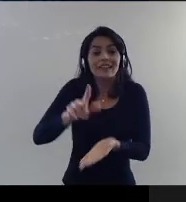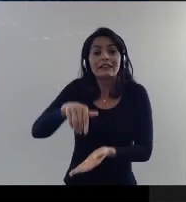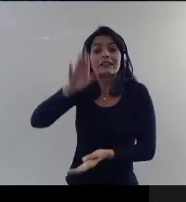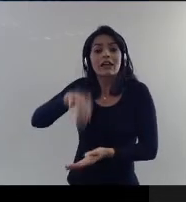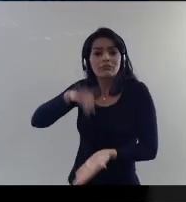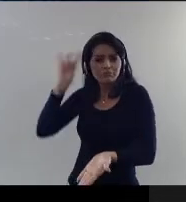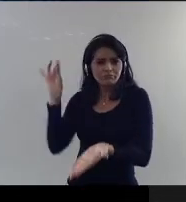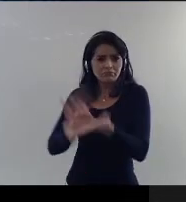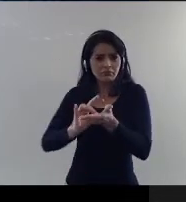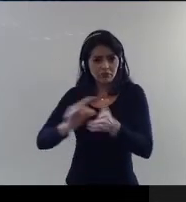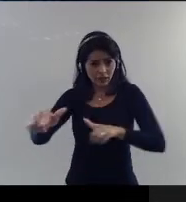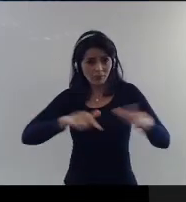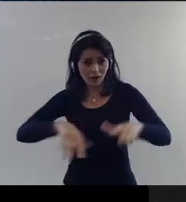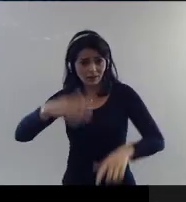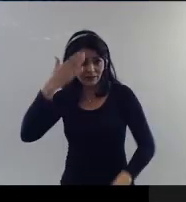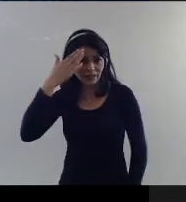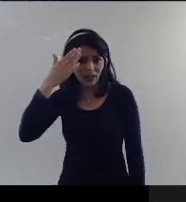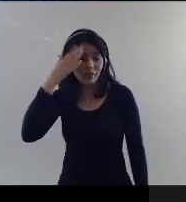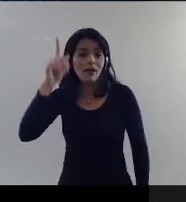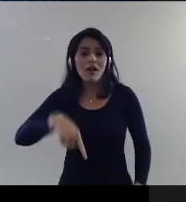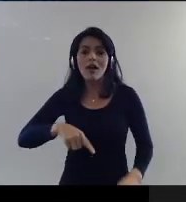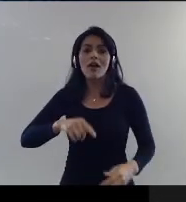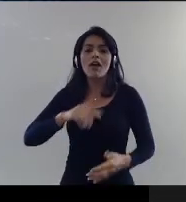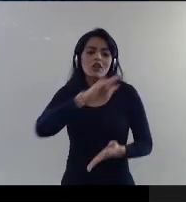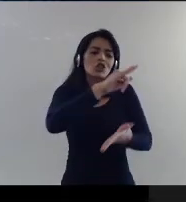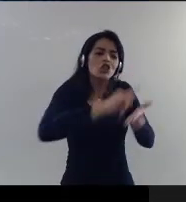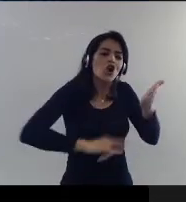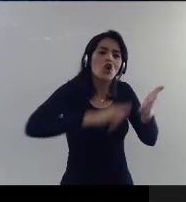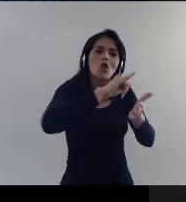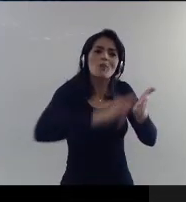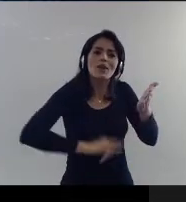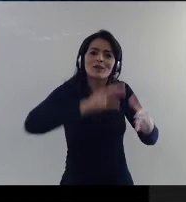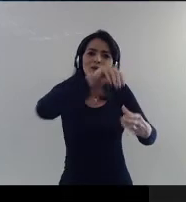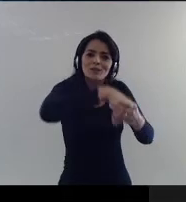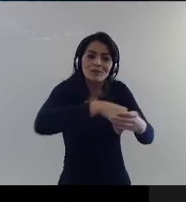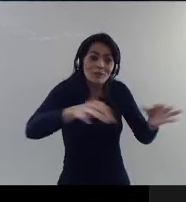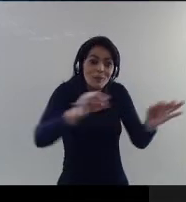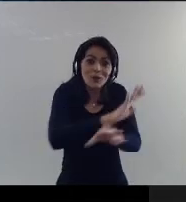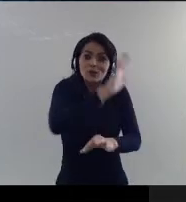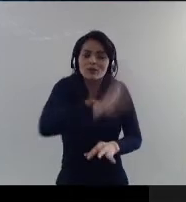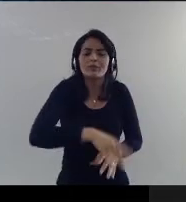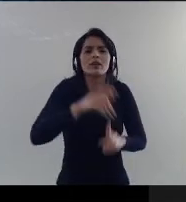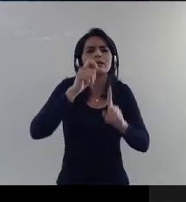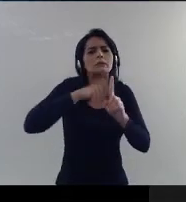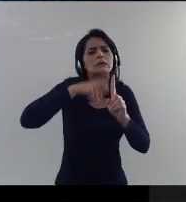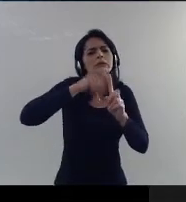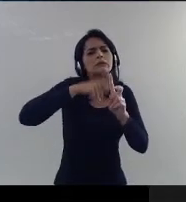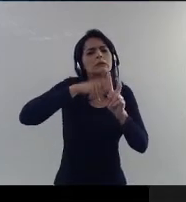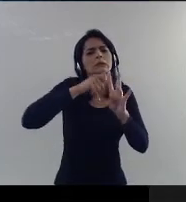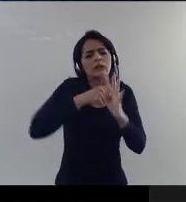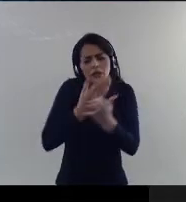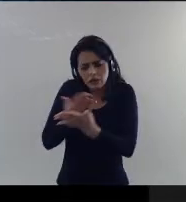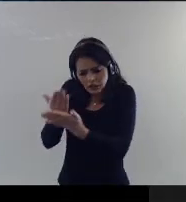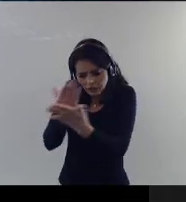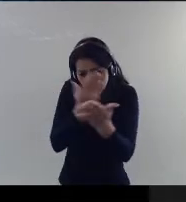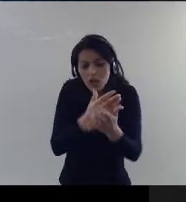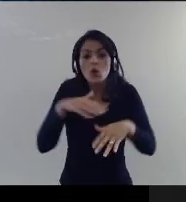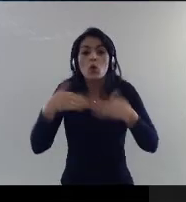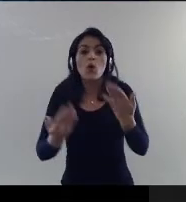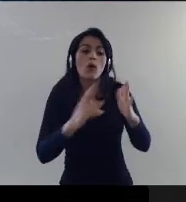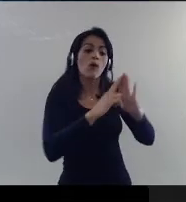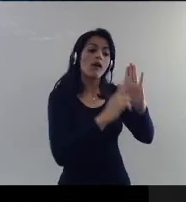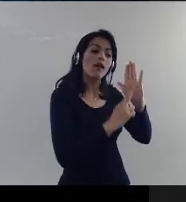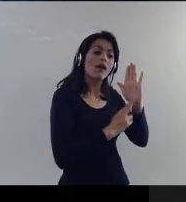verdade trabalha com isso e sabe, que a automação de documento, por exemplo, requer meses e meses de estudo de qual é a cláusula ideal para